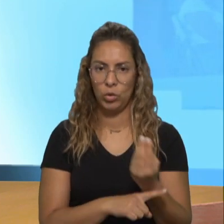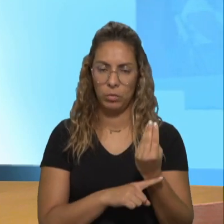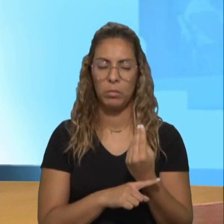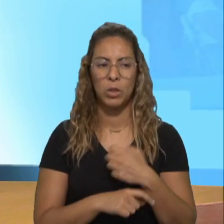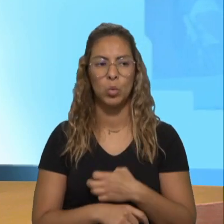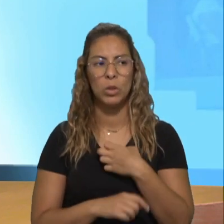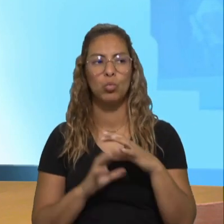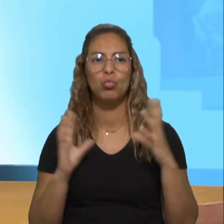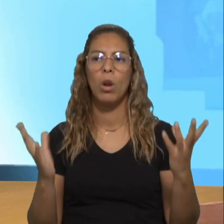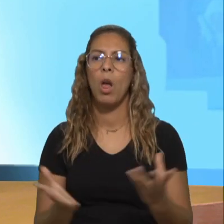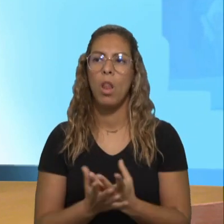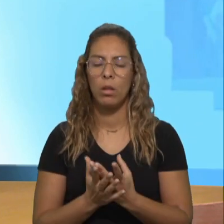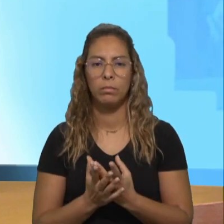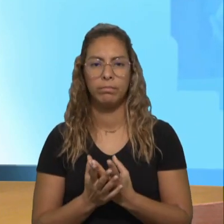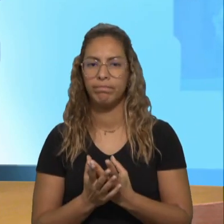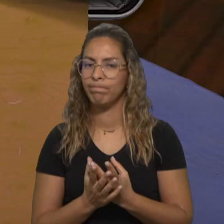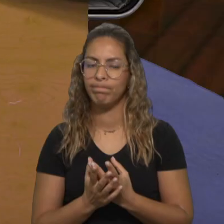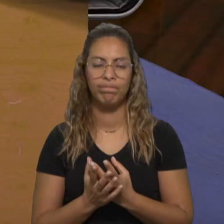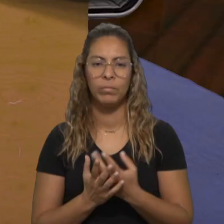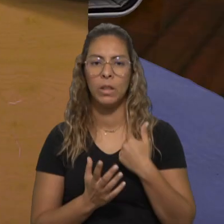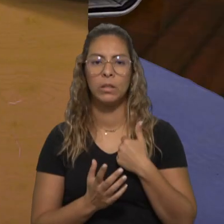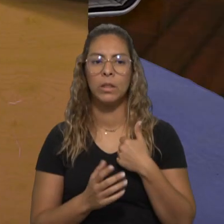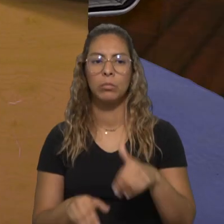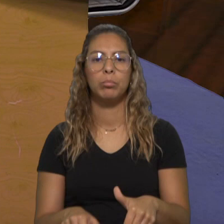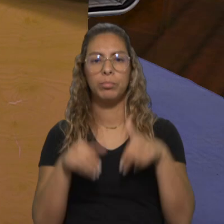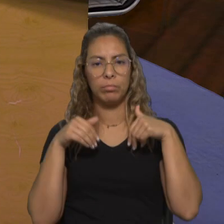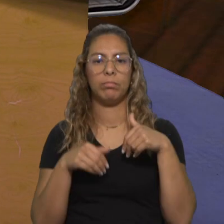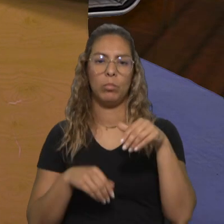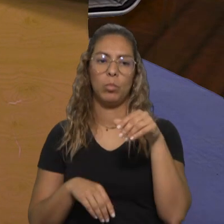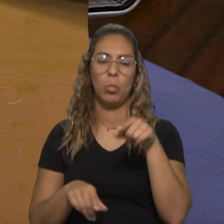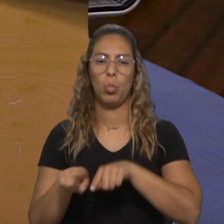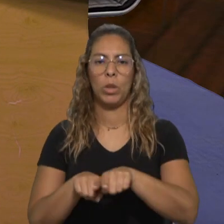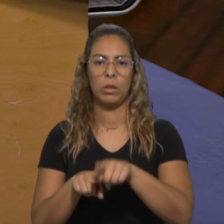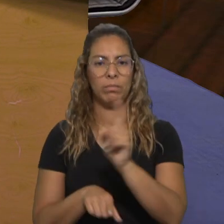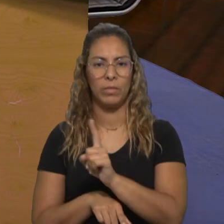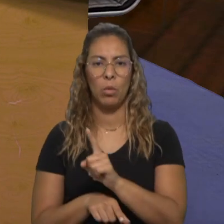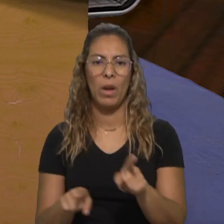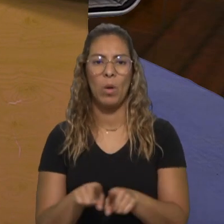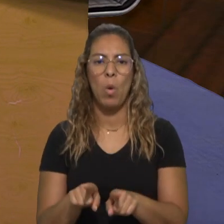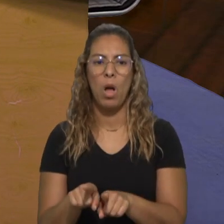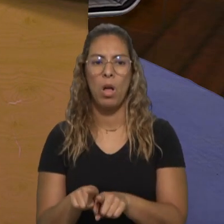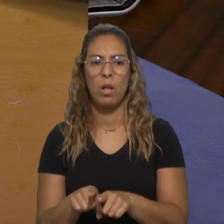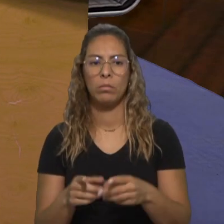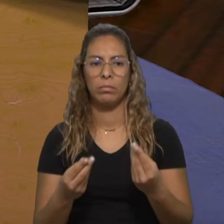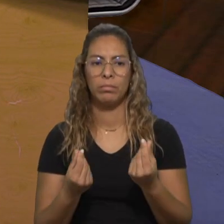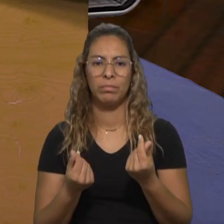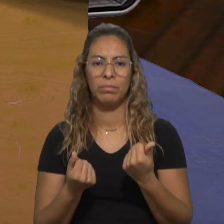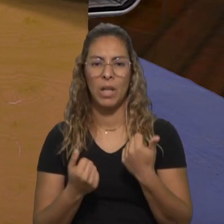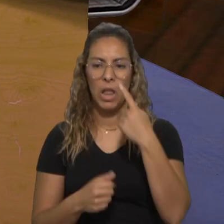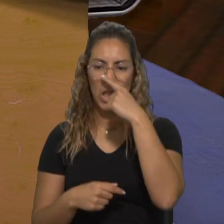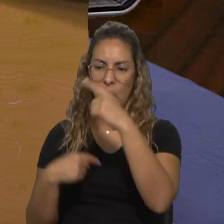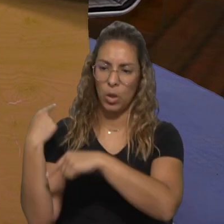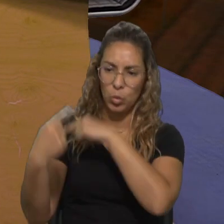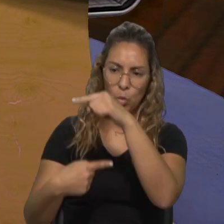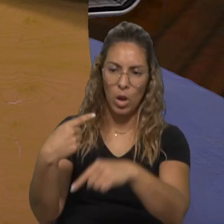não sinto que os jovens se tenham tornado apolíticos. Eu acho que simplesmente passaram de plataformas tradicionais,